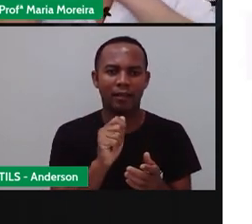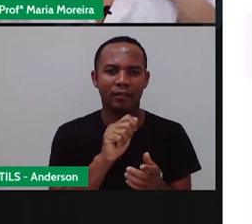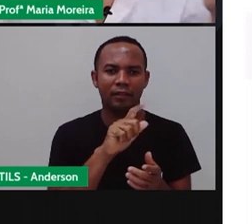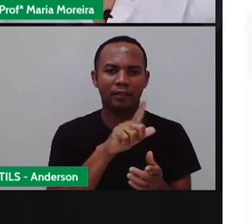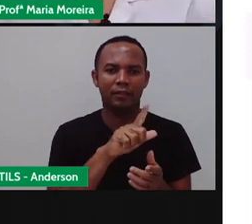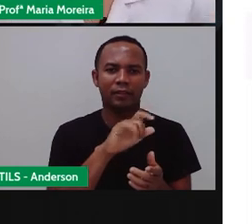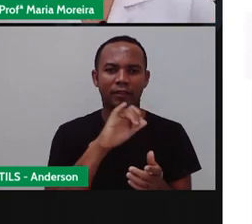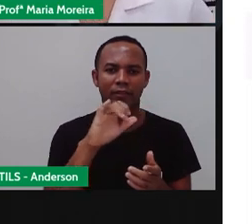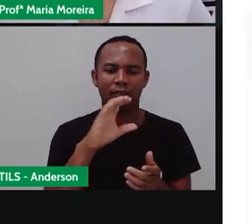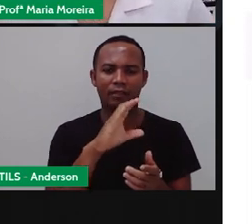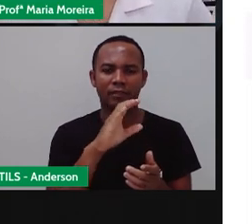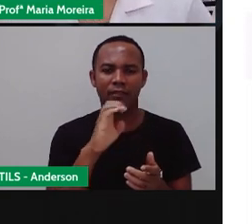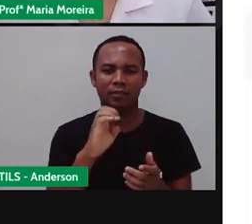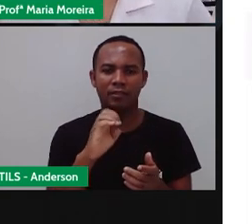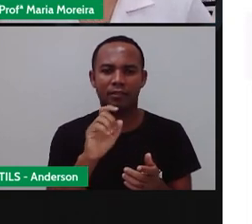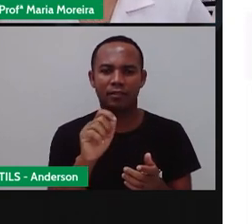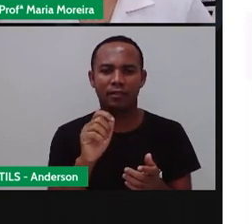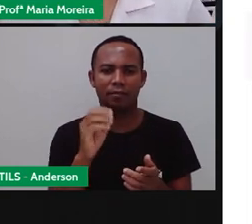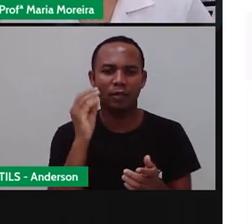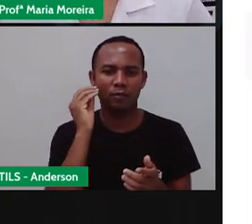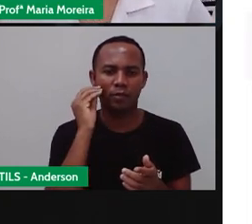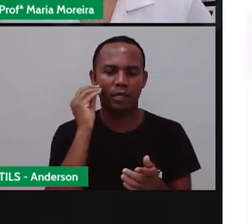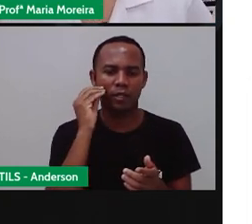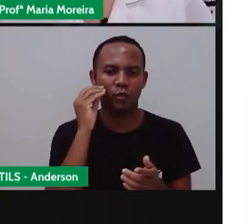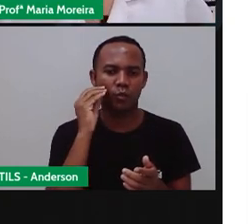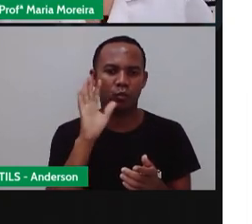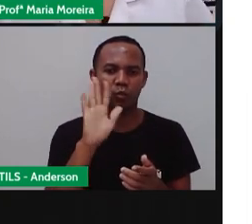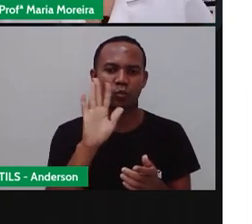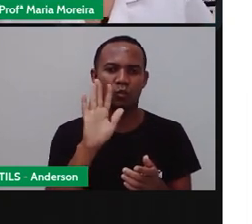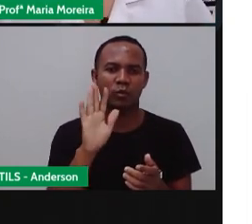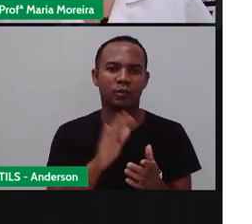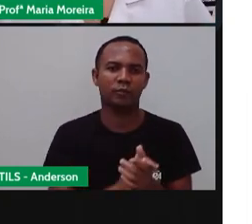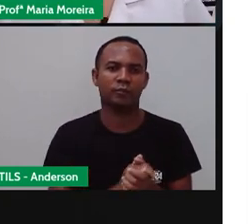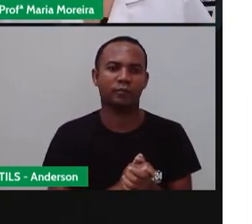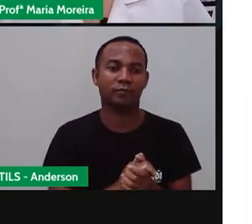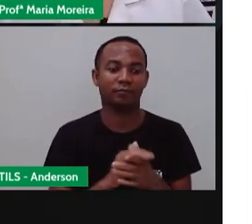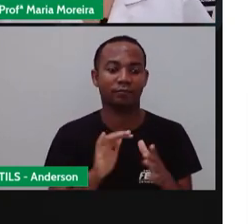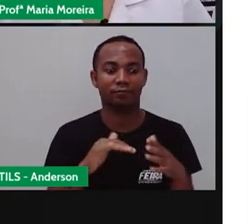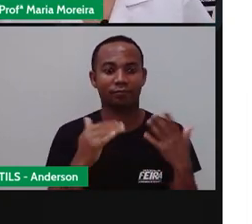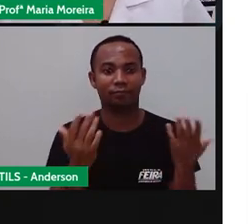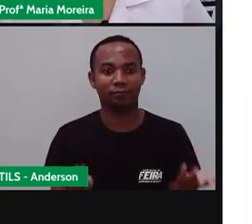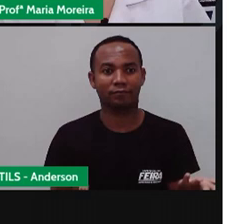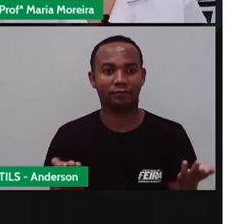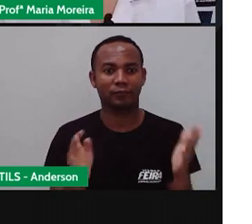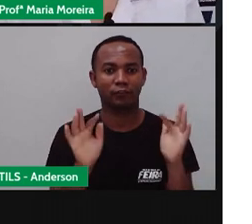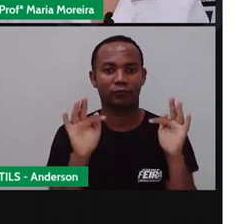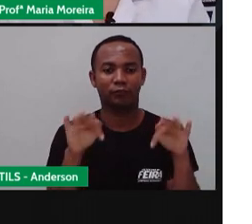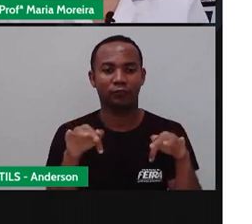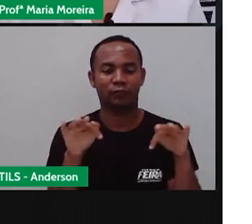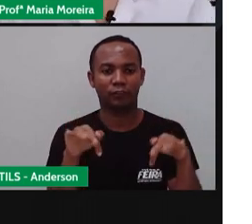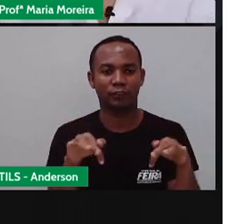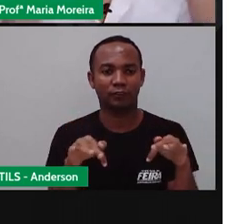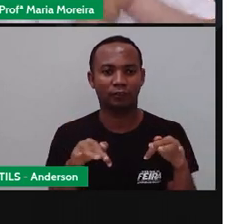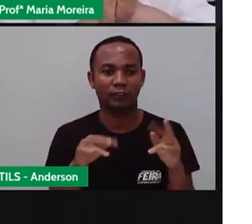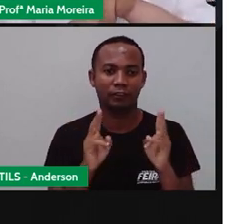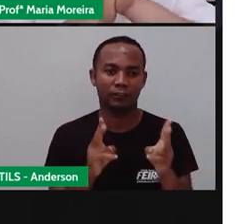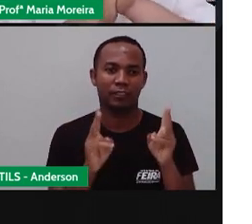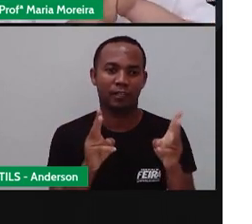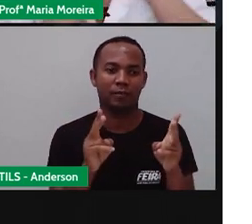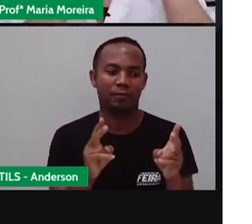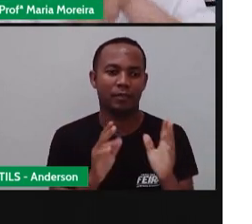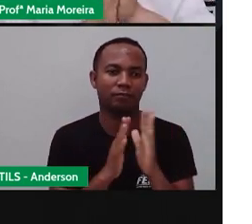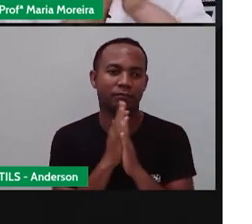amor. Um beijo aí para vocês, tá? Bom, o nosso recadinho, né? Façam o quê?